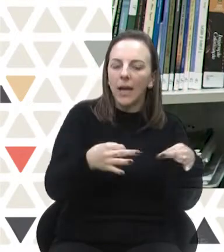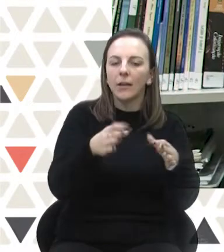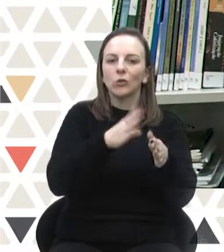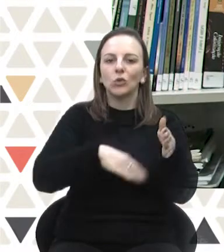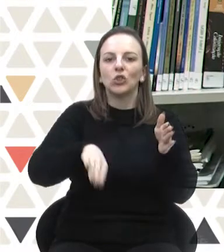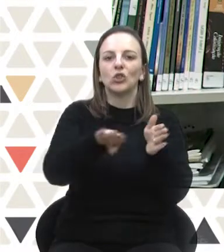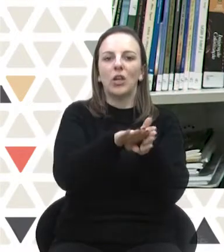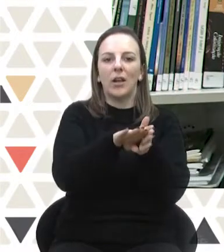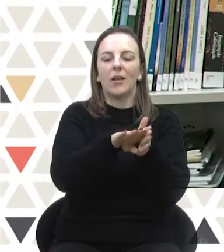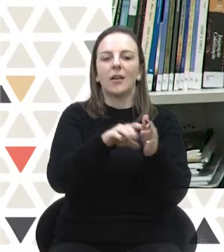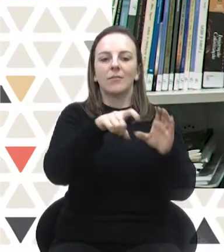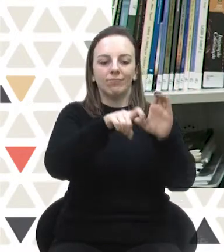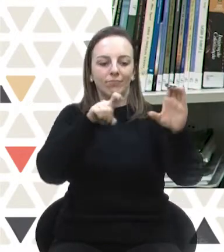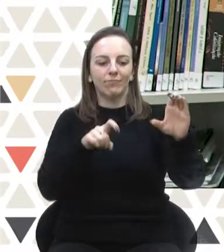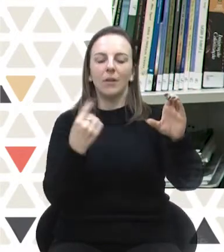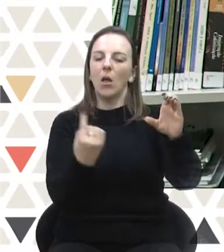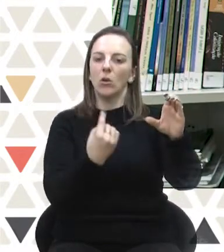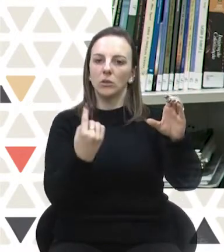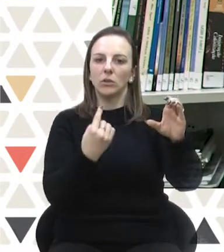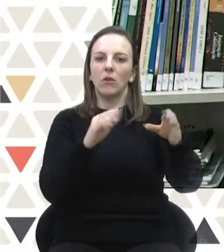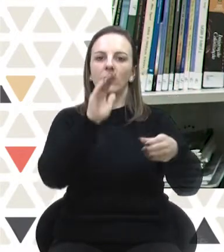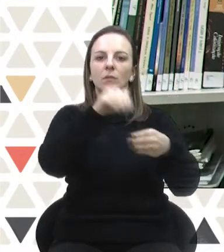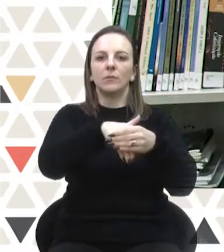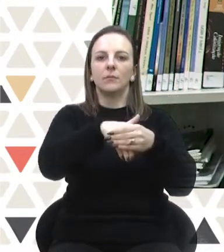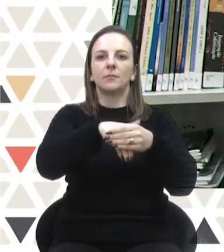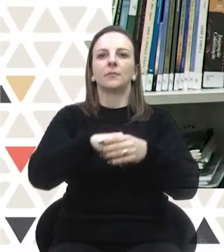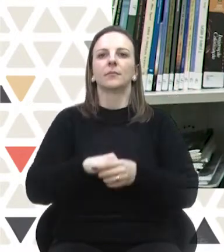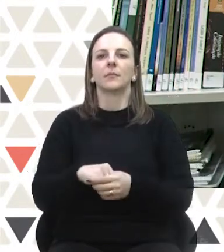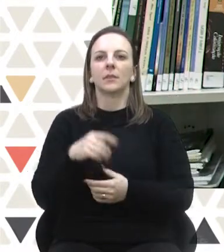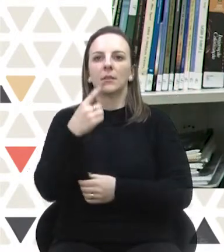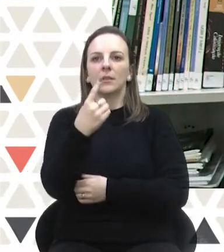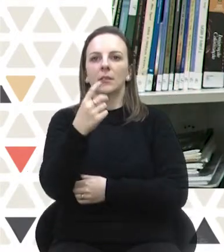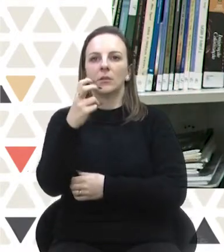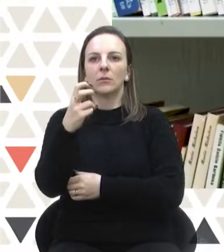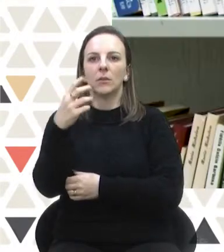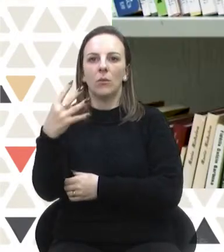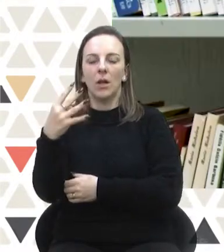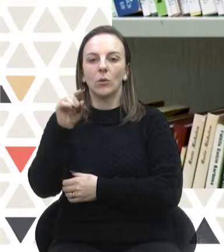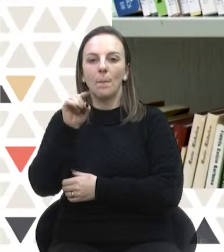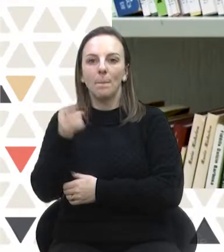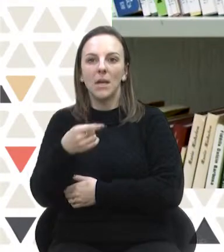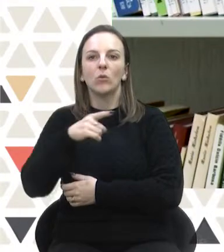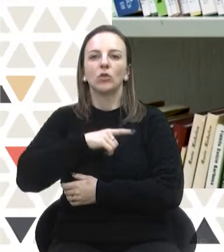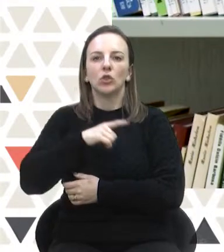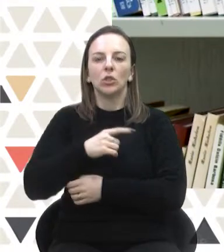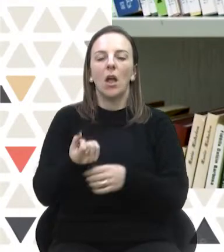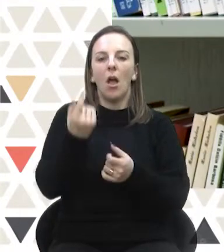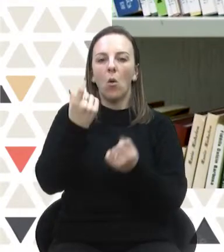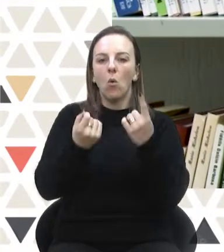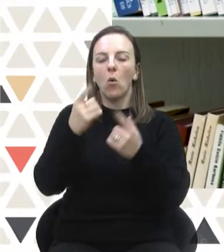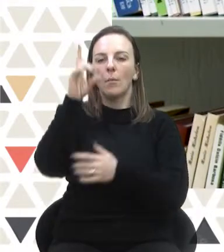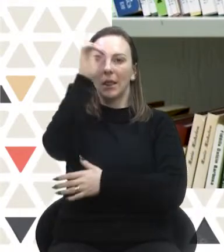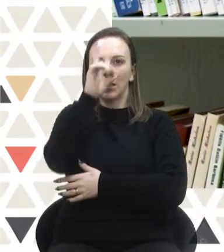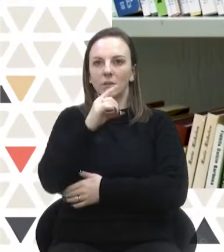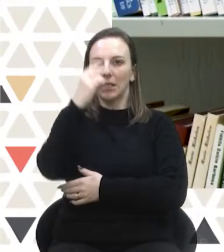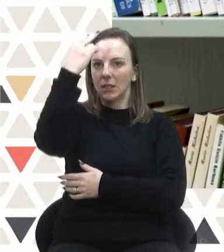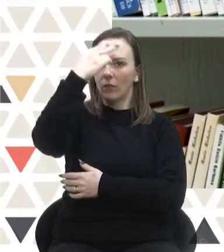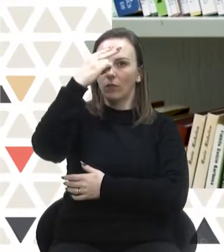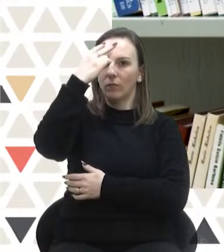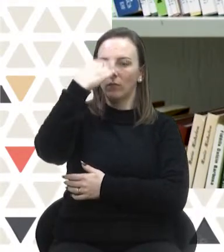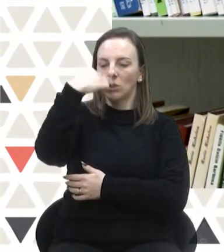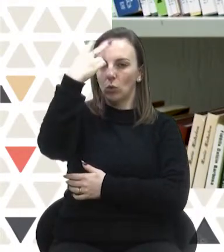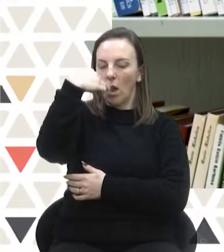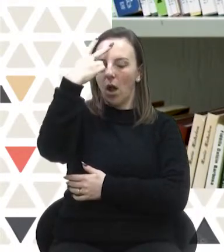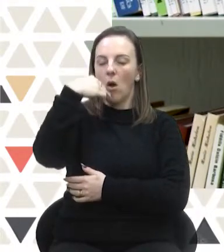para chegar livremente e autonomamente até a sessão eleitoral. 154.000 tinham alguma deficiência